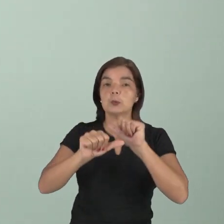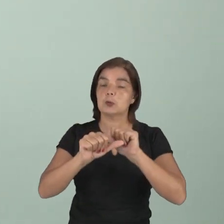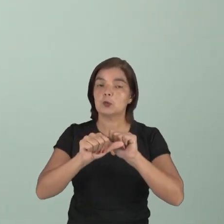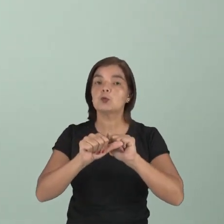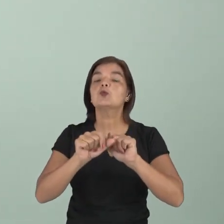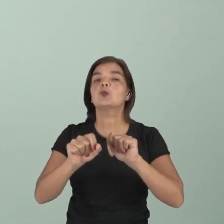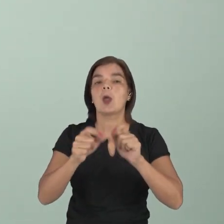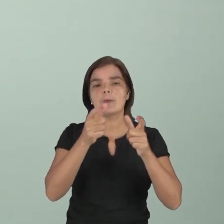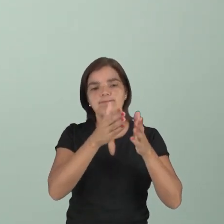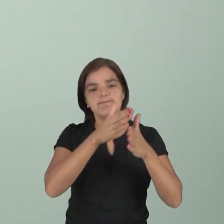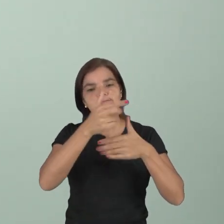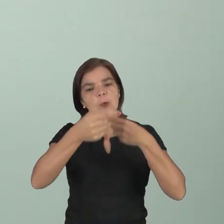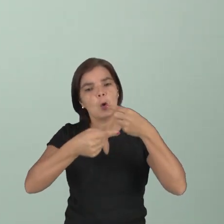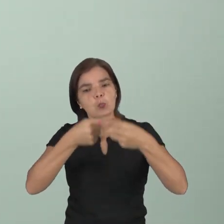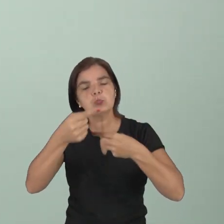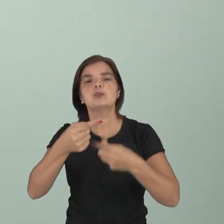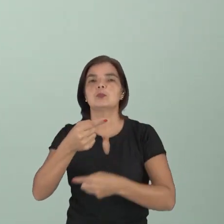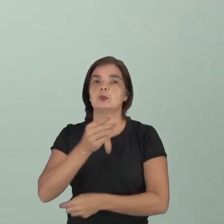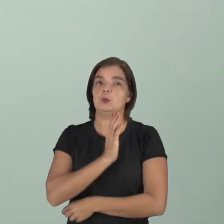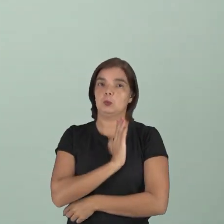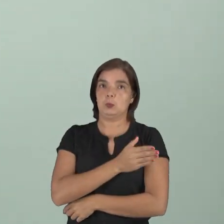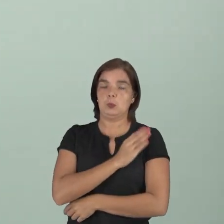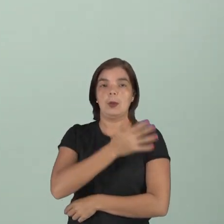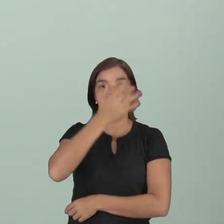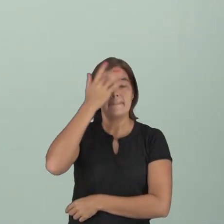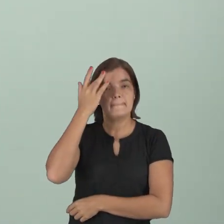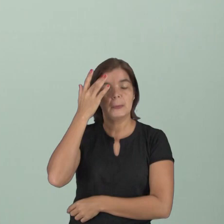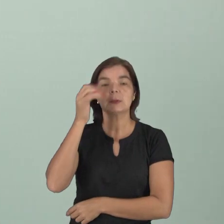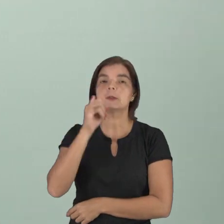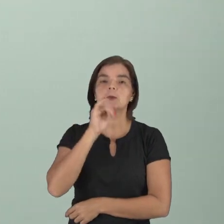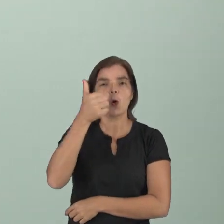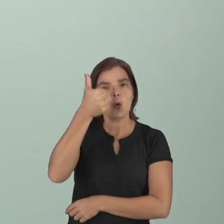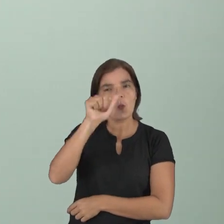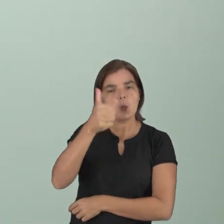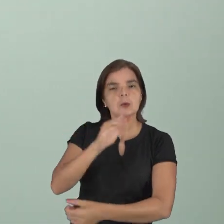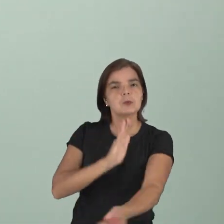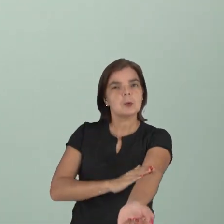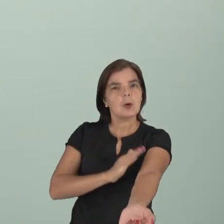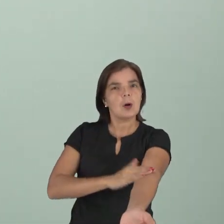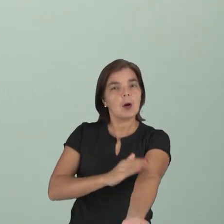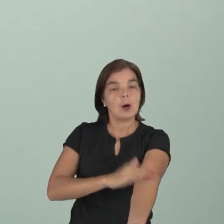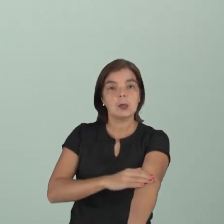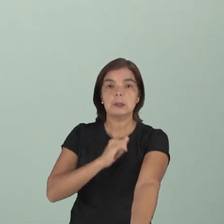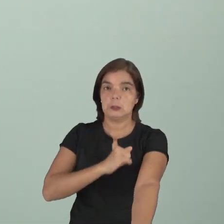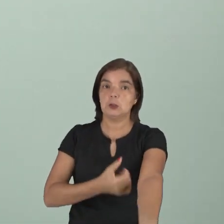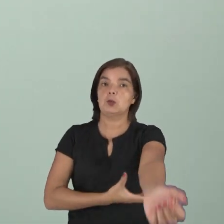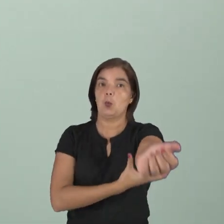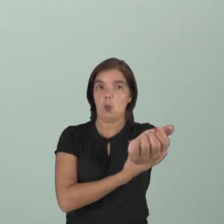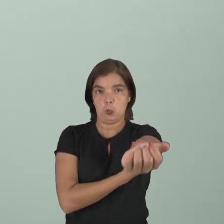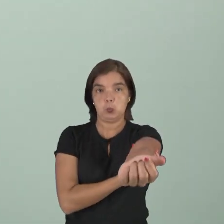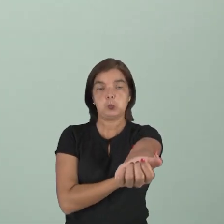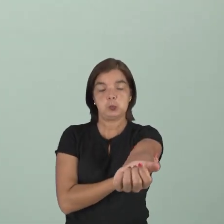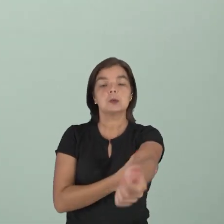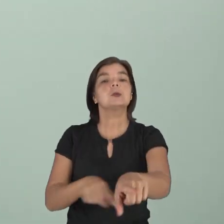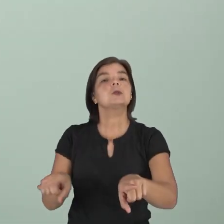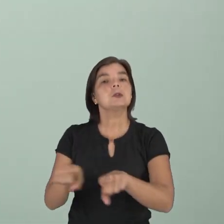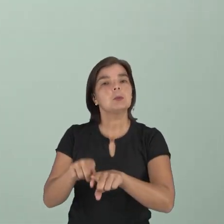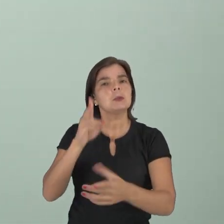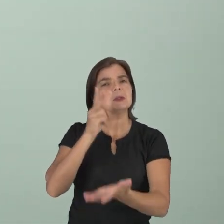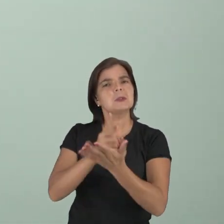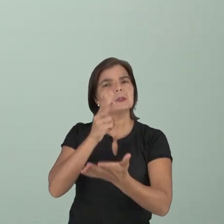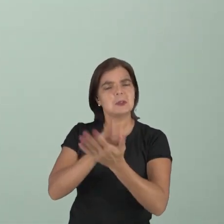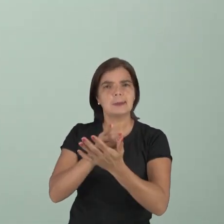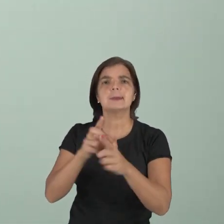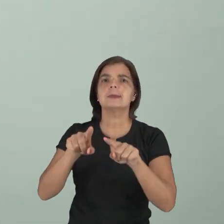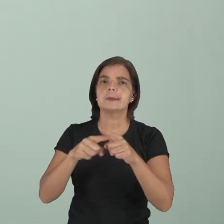cardíaco. E é por isso também que quando as pessoas estão fazendo análise da pressão, além de pôr o aparelho aqui para medir, elas também geralmente